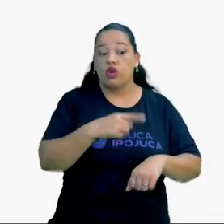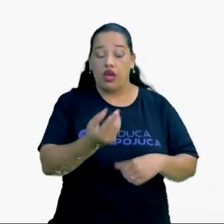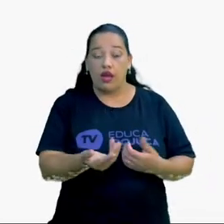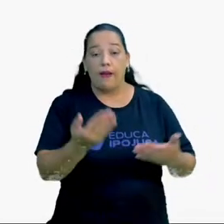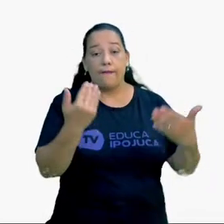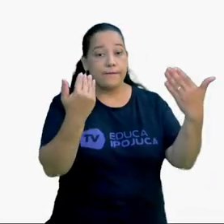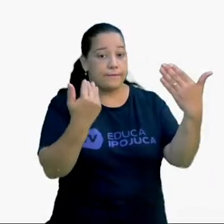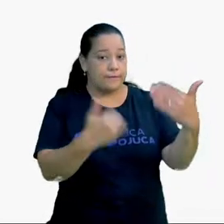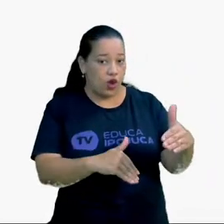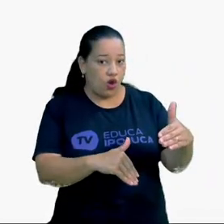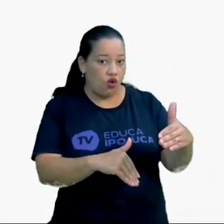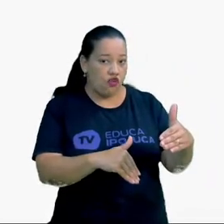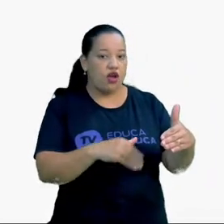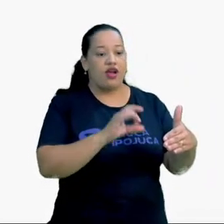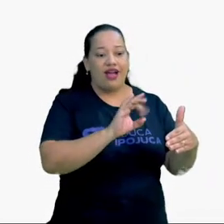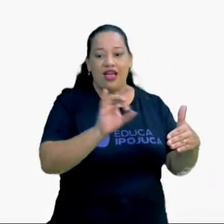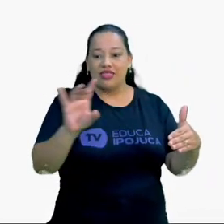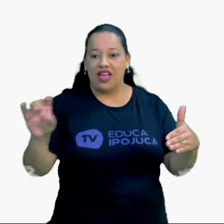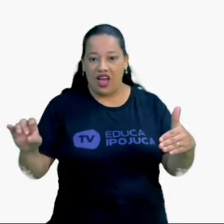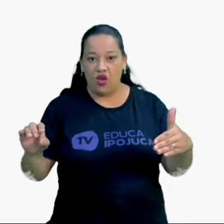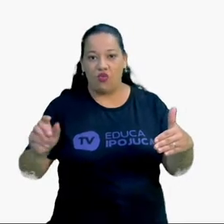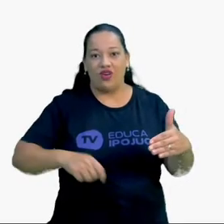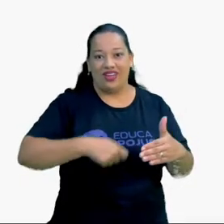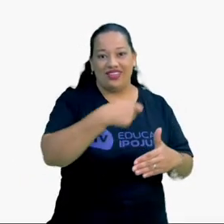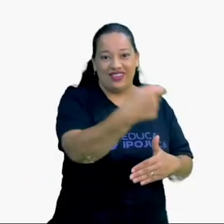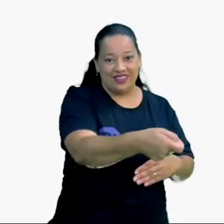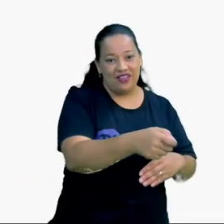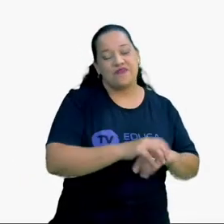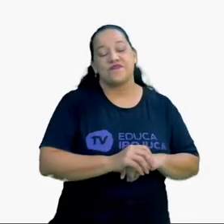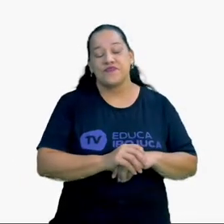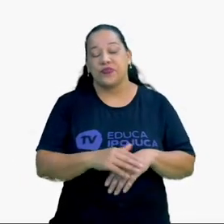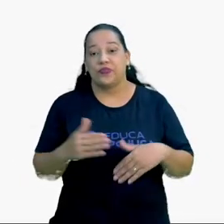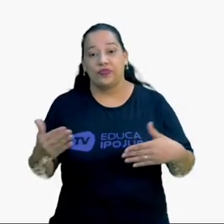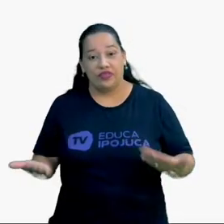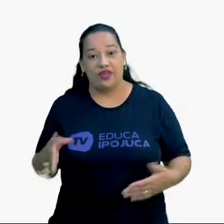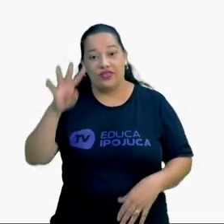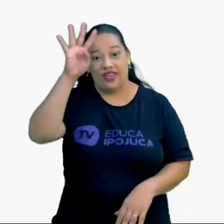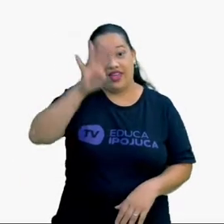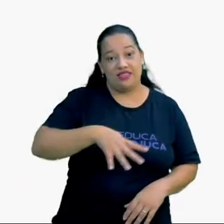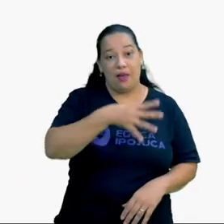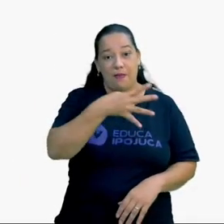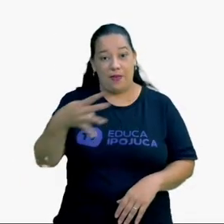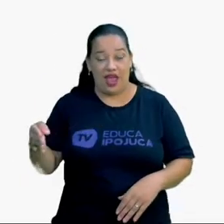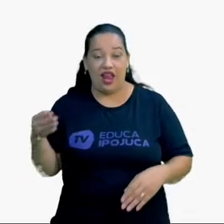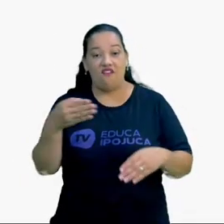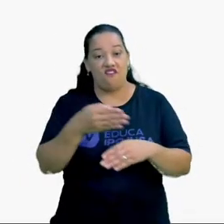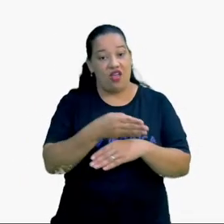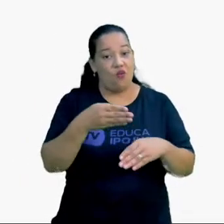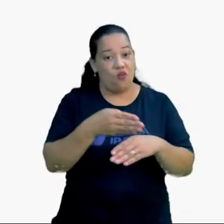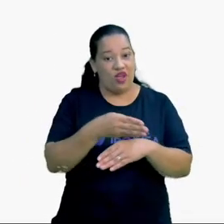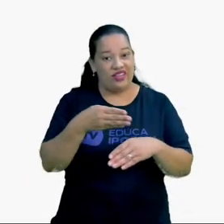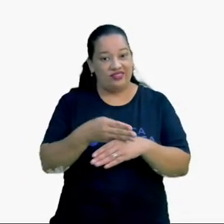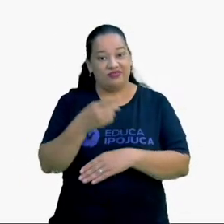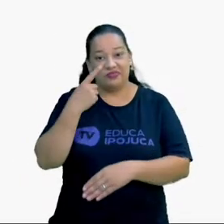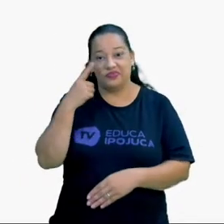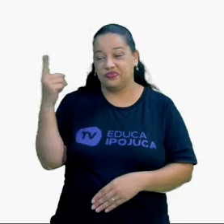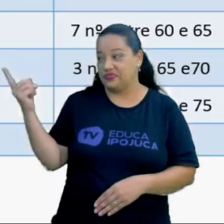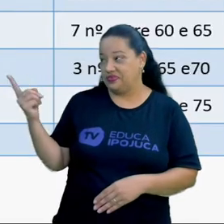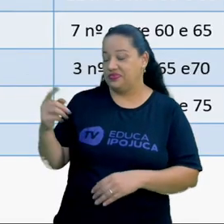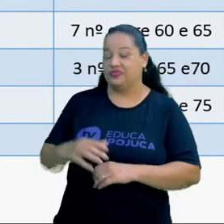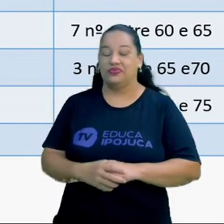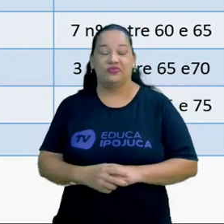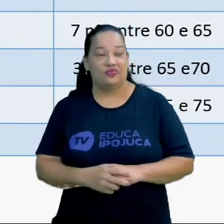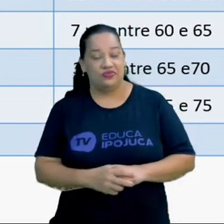entregar a prova. Veja que aí nesta tabela tem uma tabela de frequência. Vamos organizar para